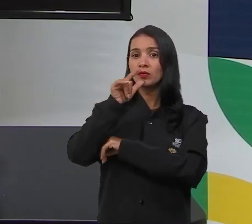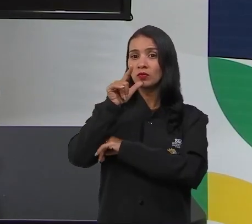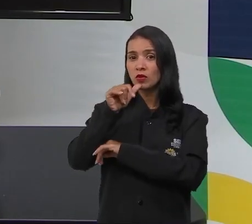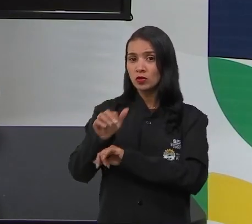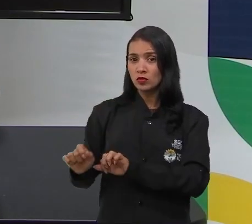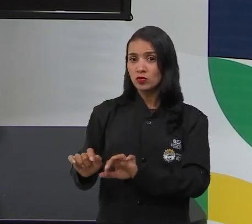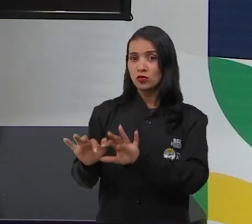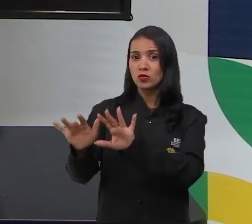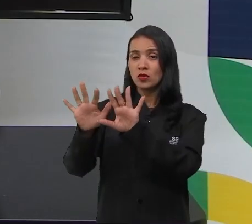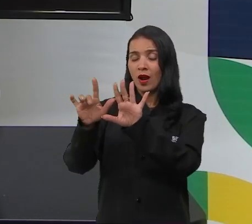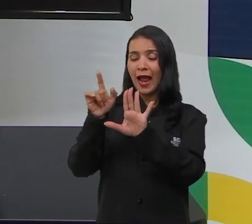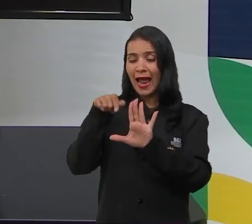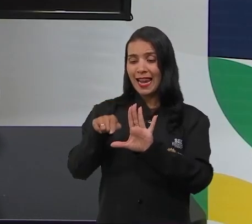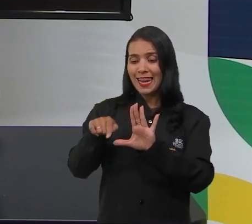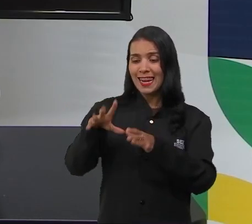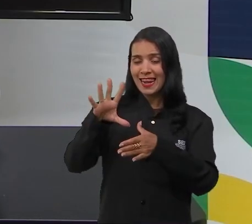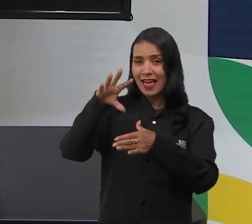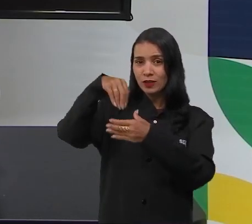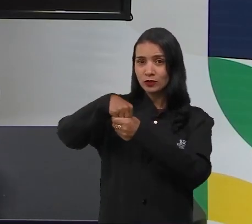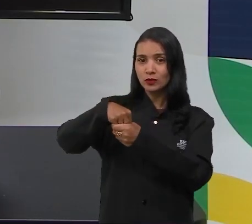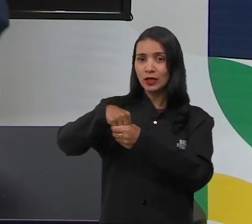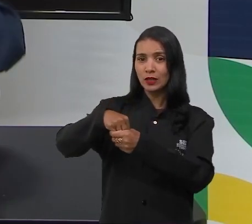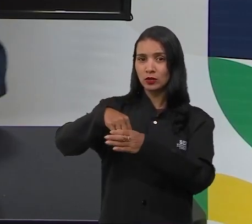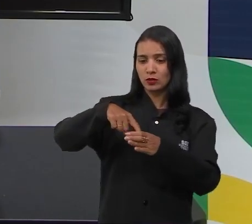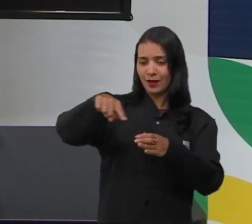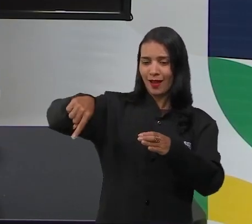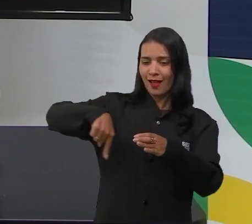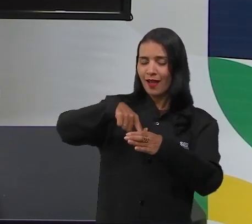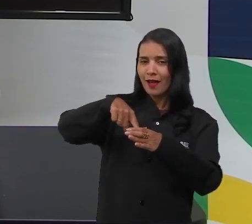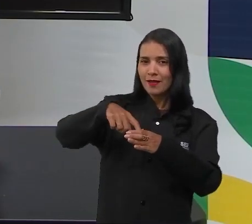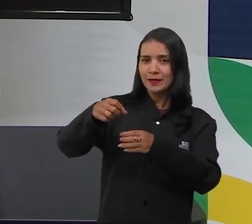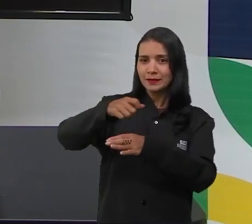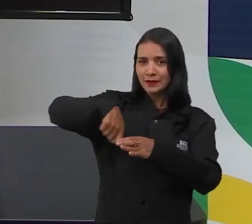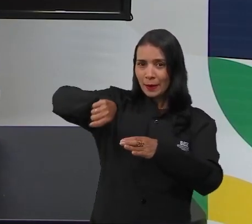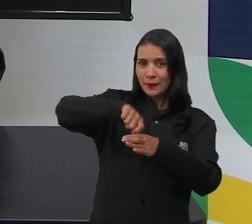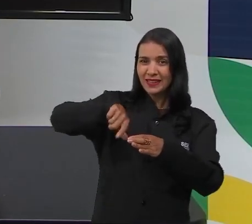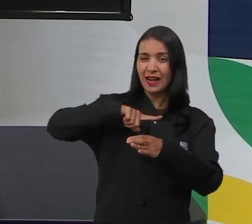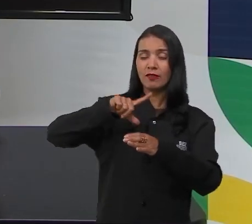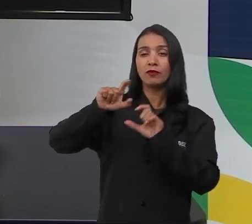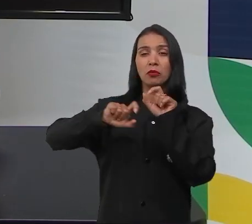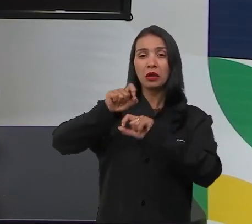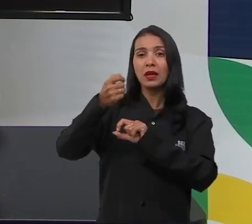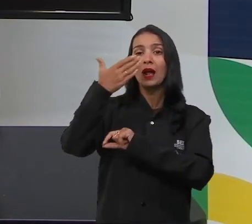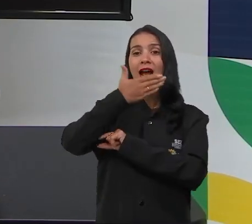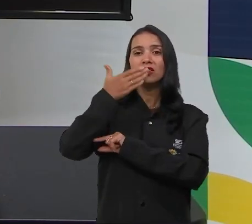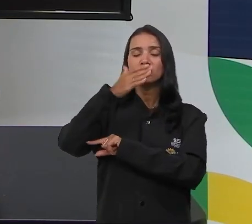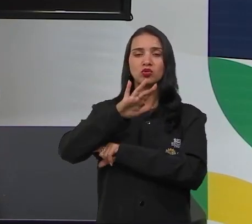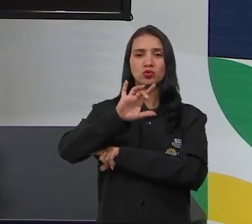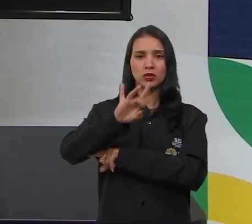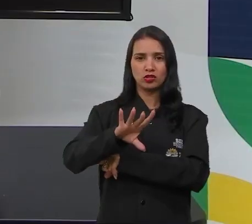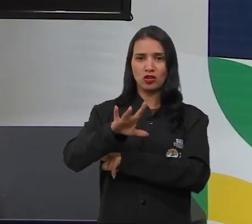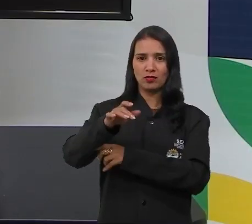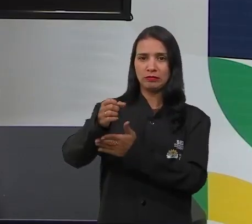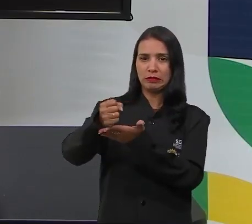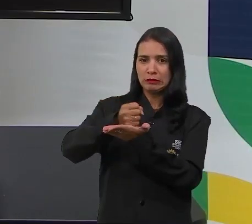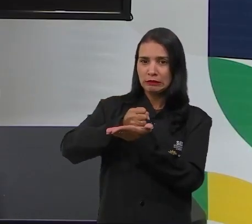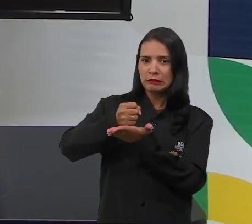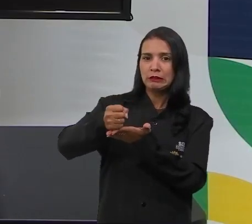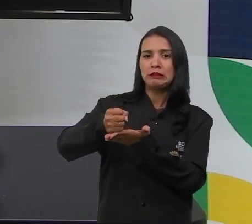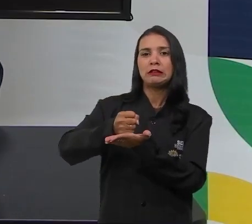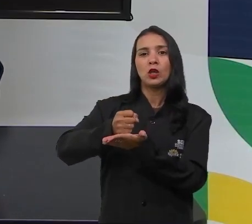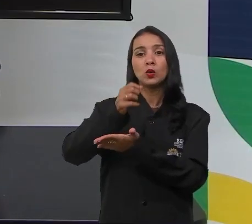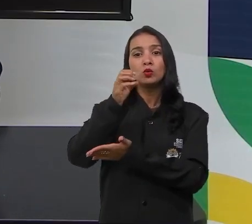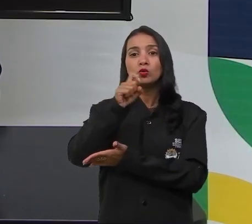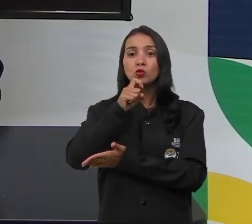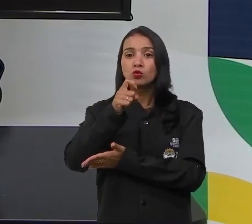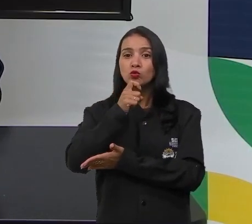evaporar e no final fica só o quê, gente? Fica só açúcar, né? Fica aquele torrão de açúcar ali embaixo, né? Então, isso daí é só para comprovar